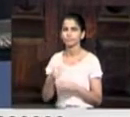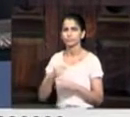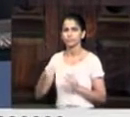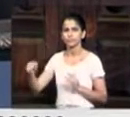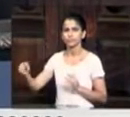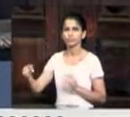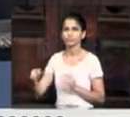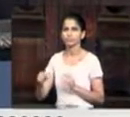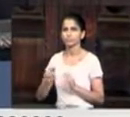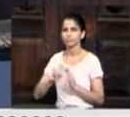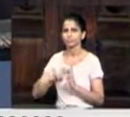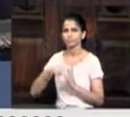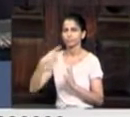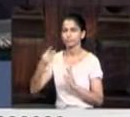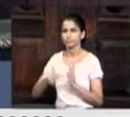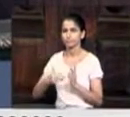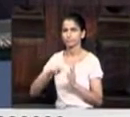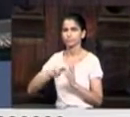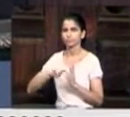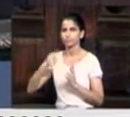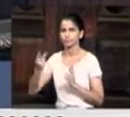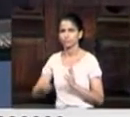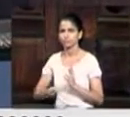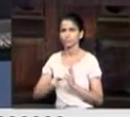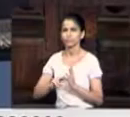teve um desdobramento na manhã de hoje,